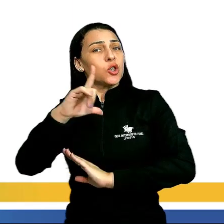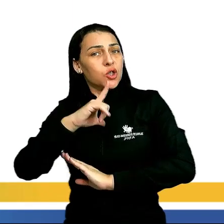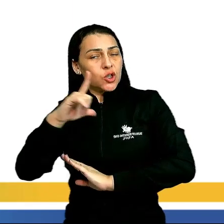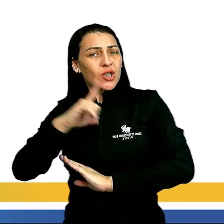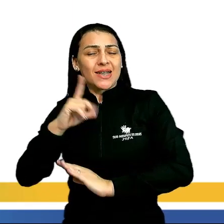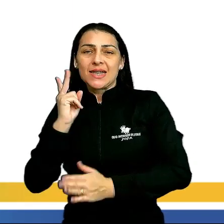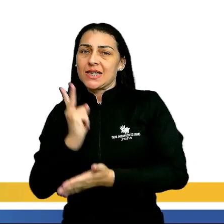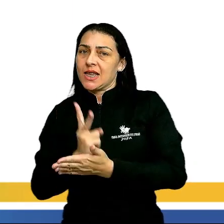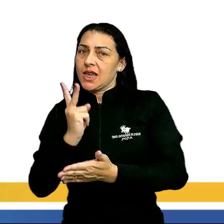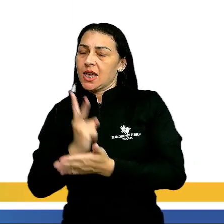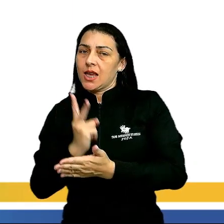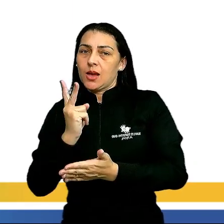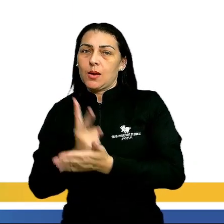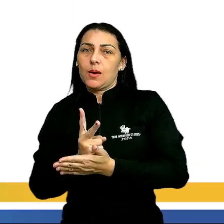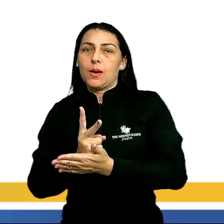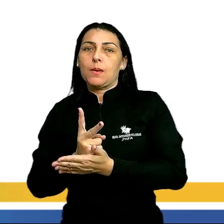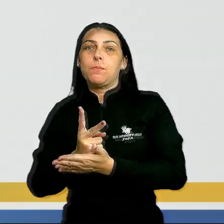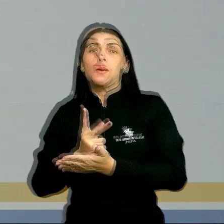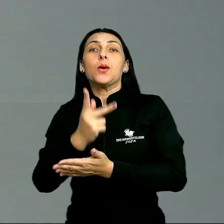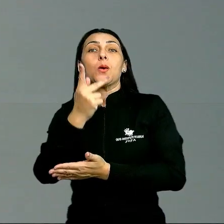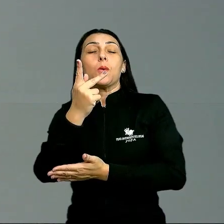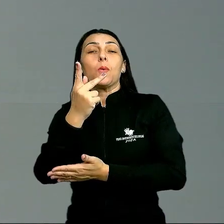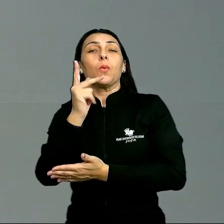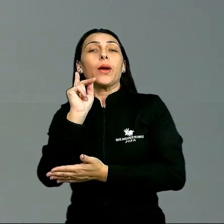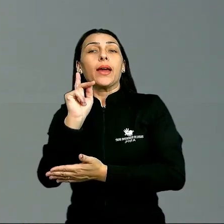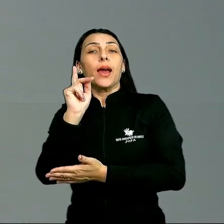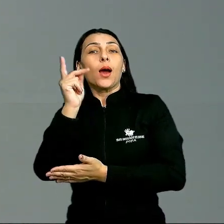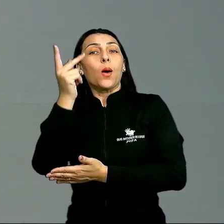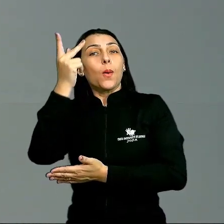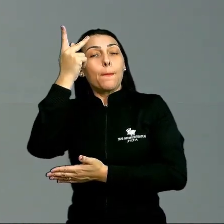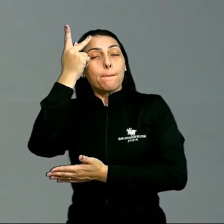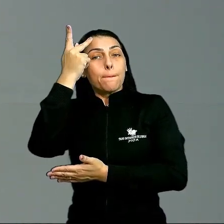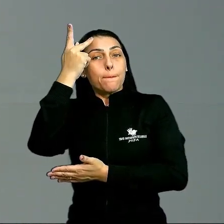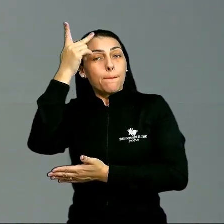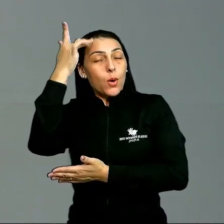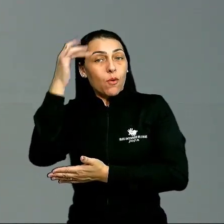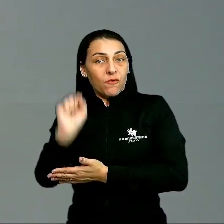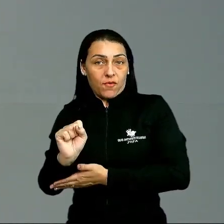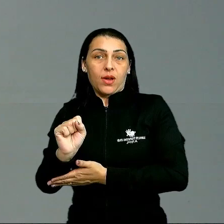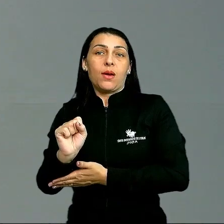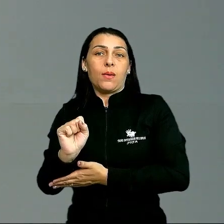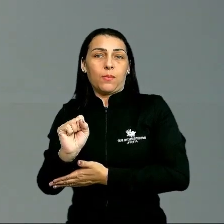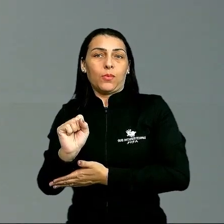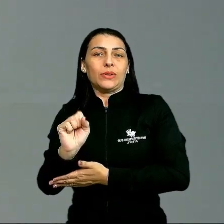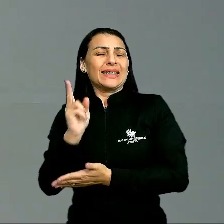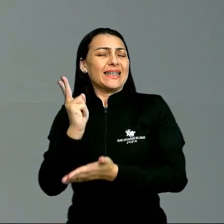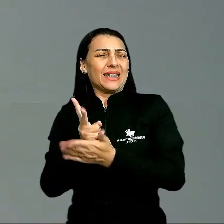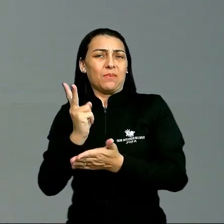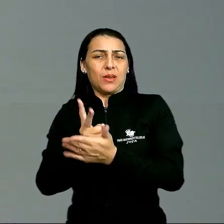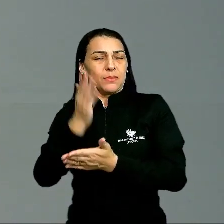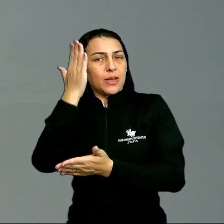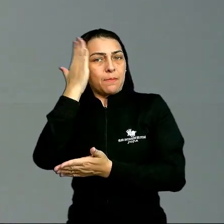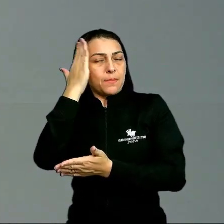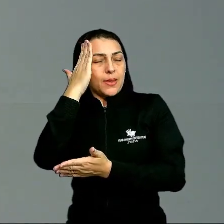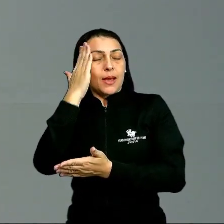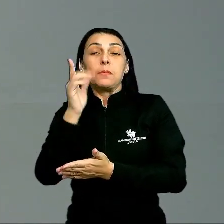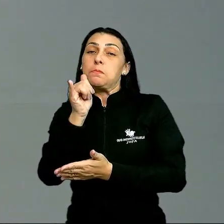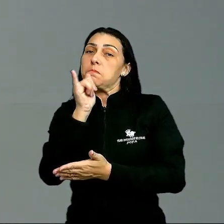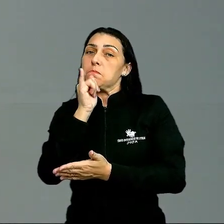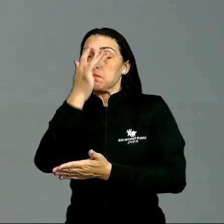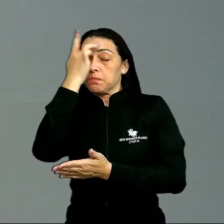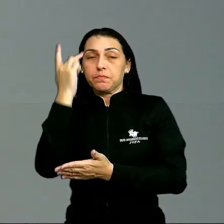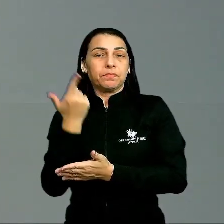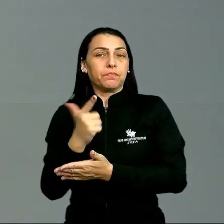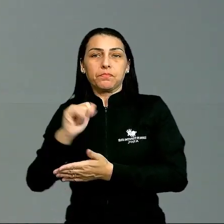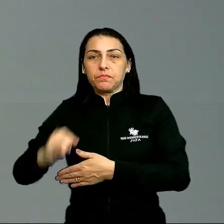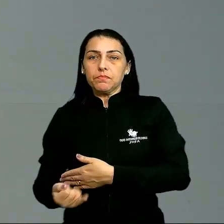tinha sempre um provérbio debaixo da manga. Existem algumas pessoas, as mais antigas, por exemplo, que não tiveram oportunidade